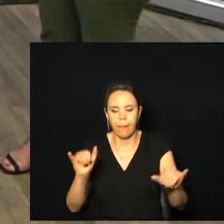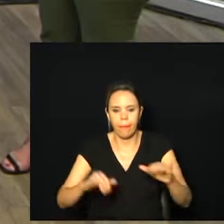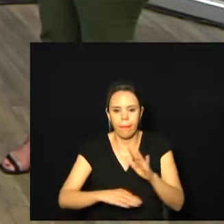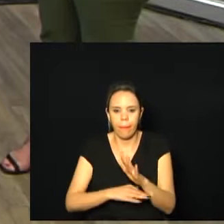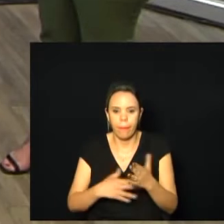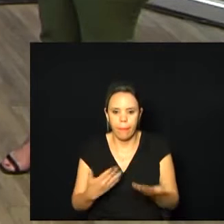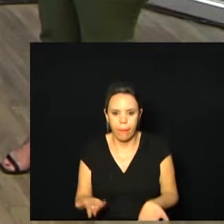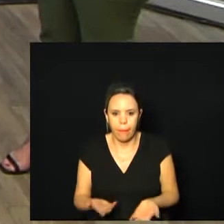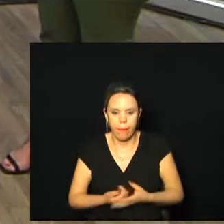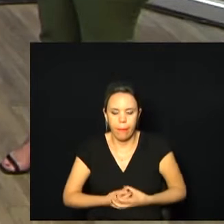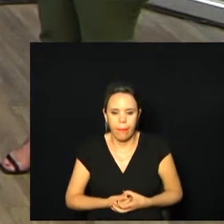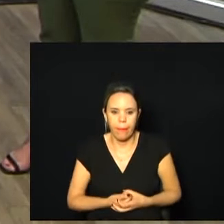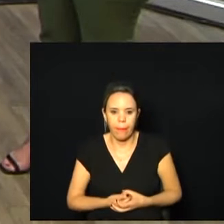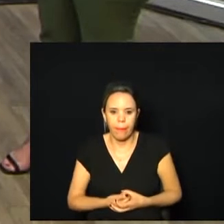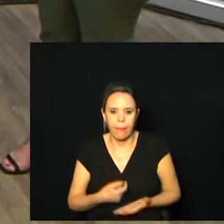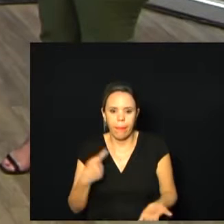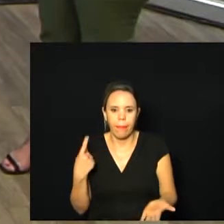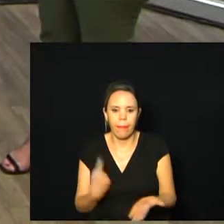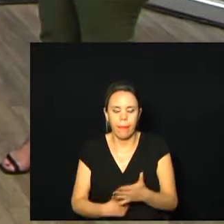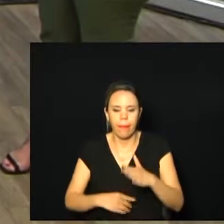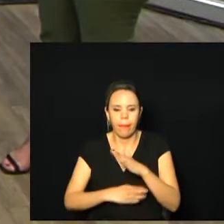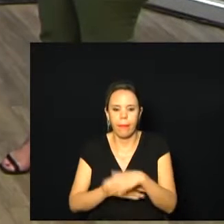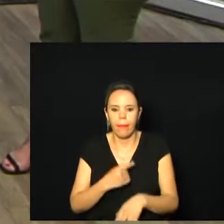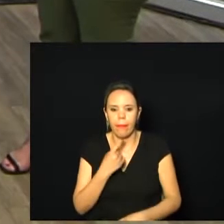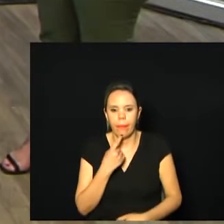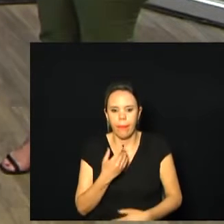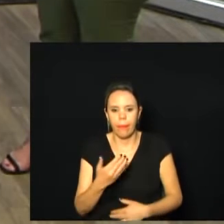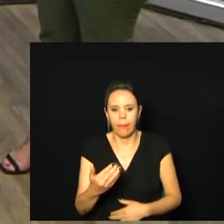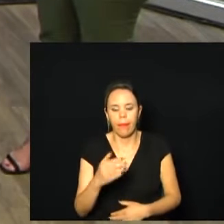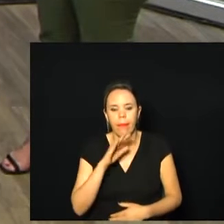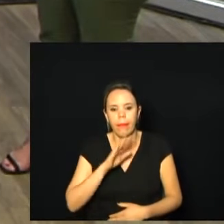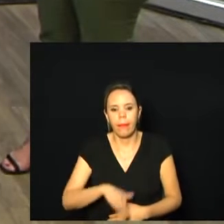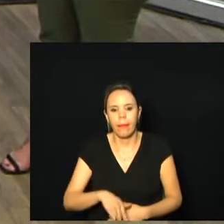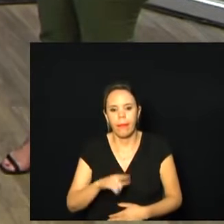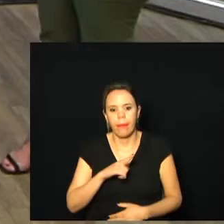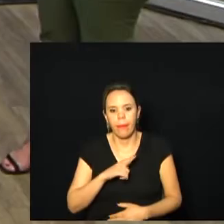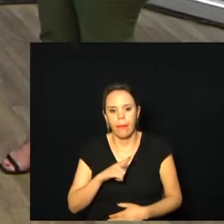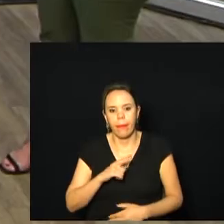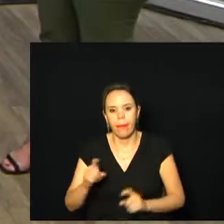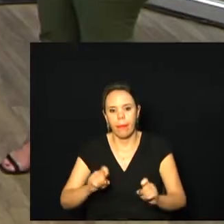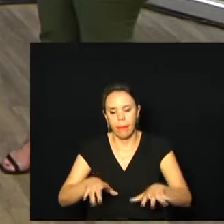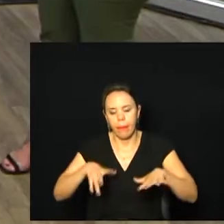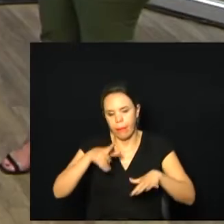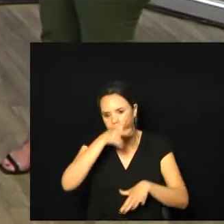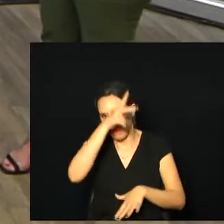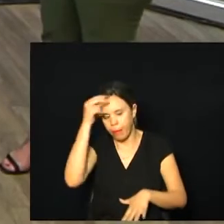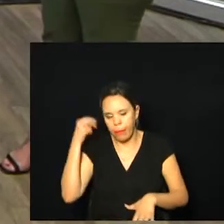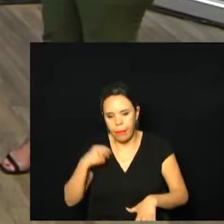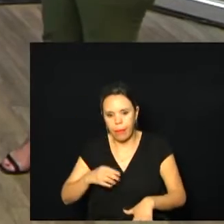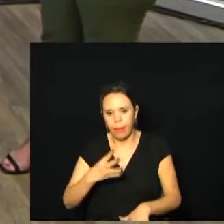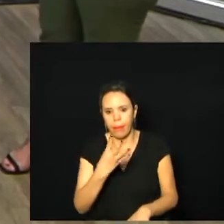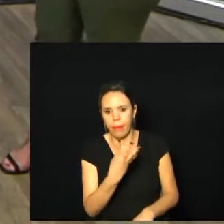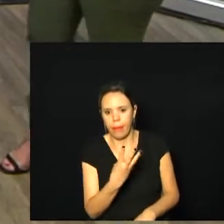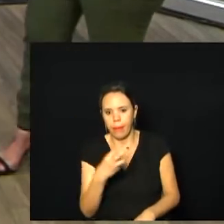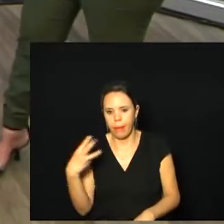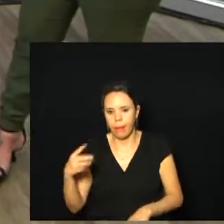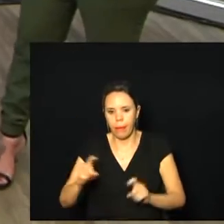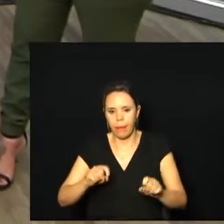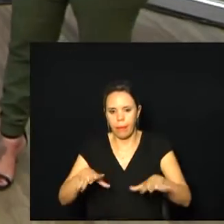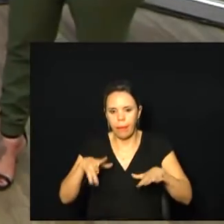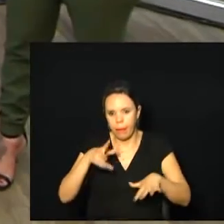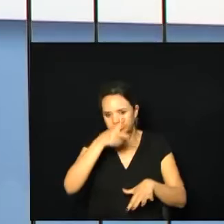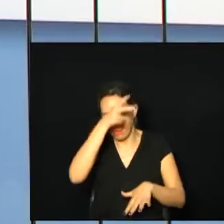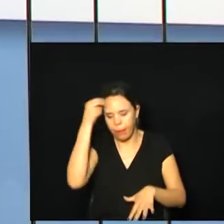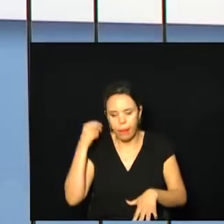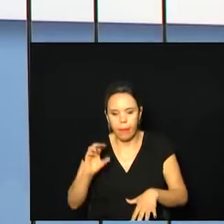do Legislativo, a agenda da Câmara de Campinas para esta tarde, porque nós temos audiência pública. É a 43ª audiência